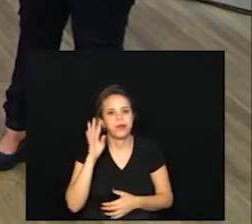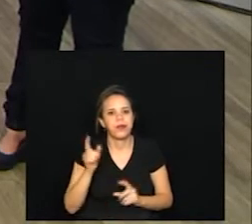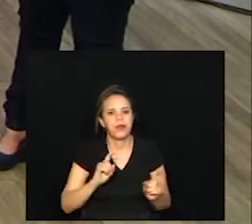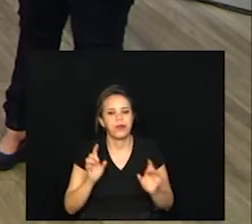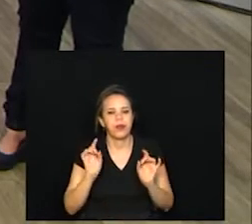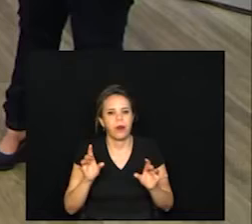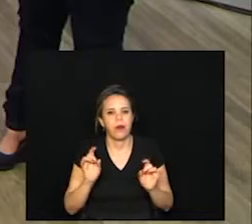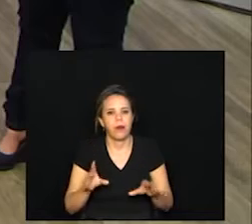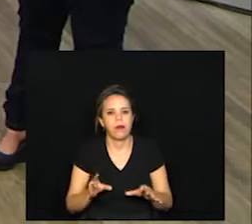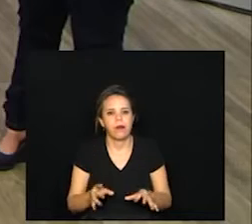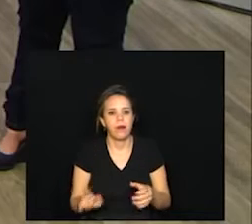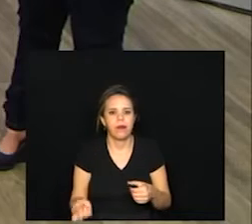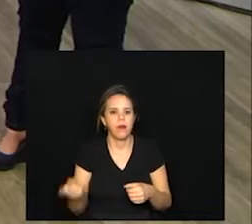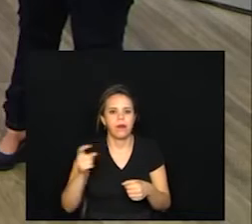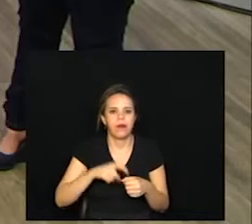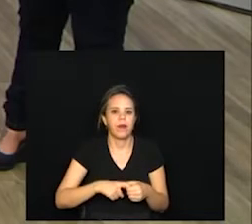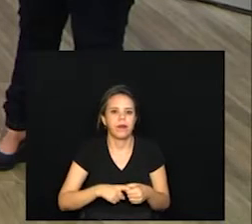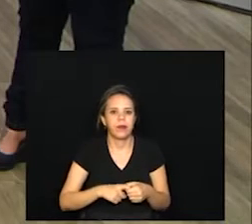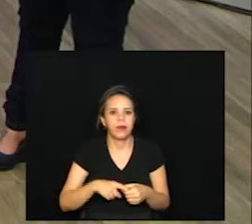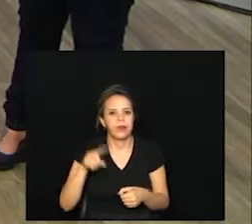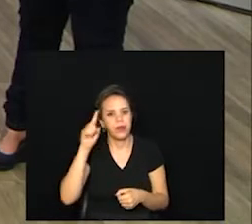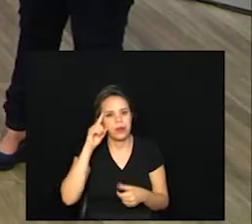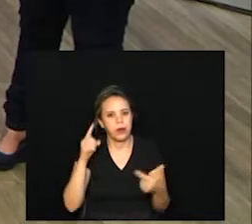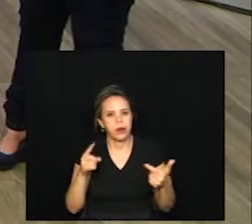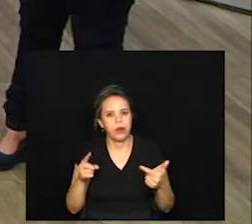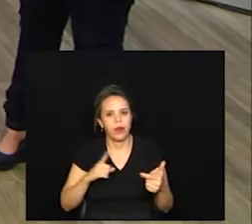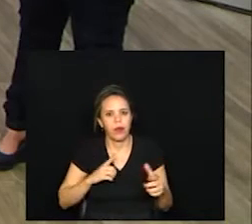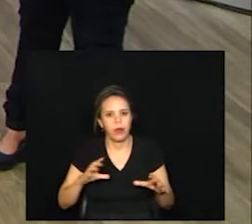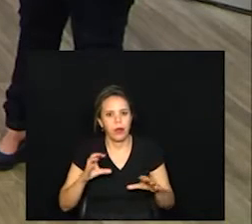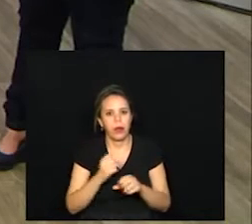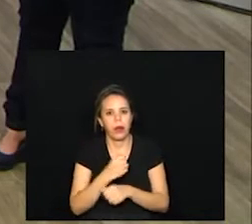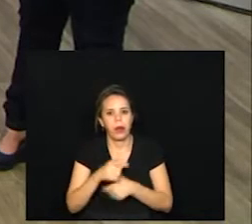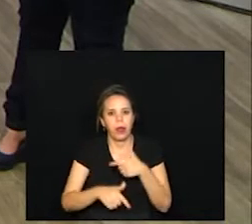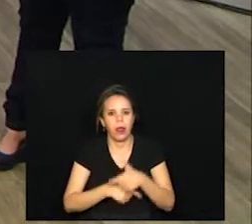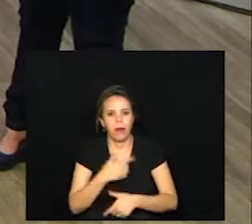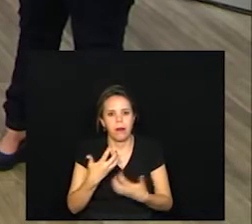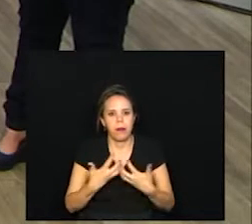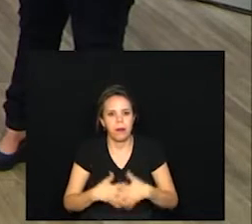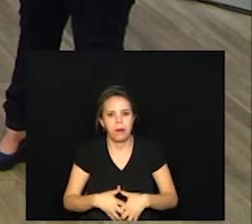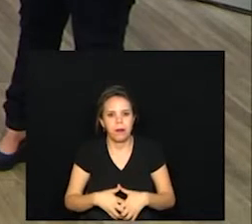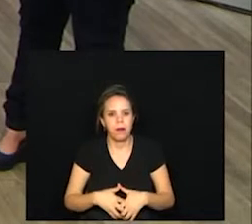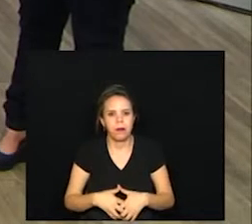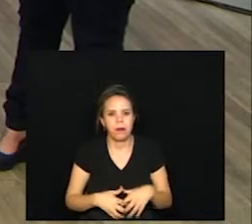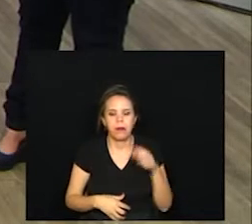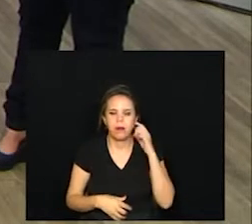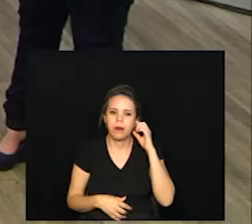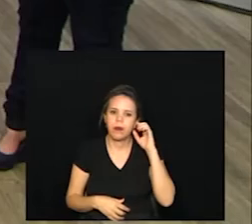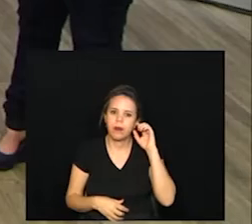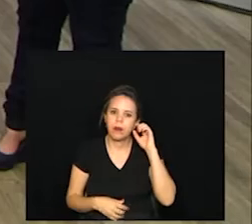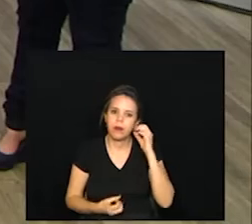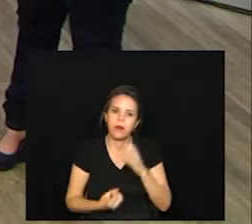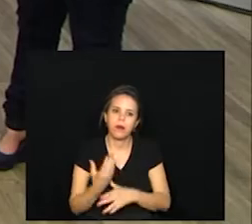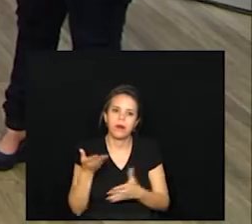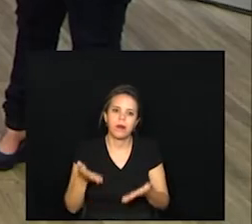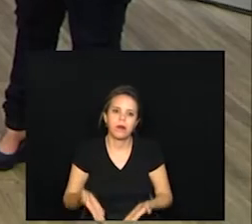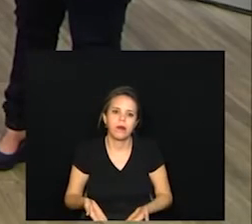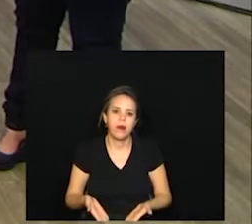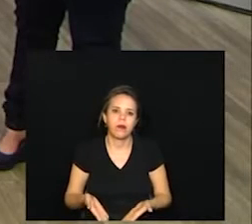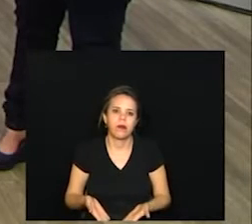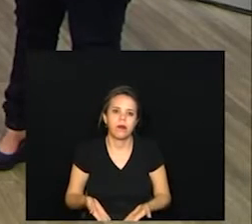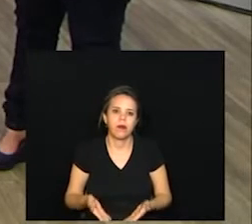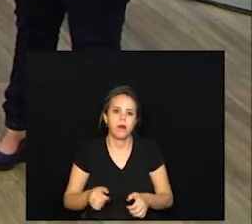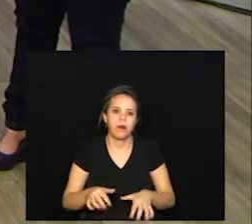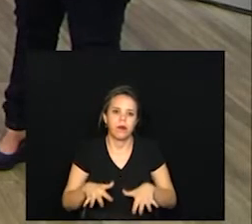reunião extraordinária de volta. A partir do dia 2, a gente já tem todas as atividades legislativas que podem acontecer